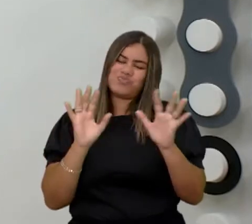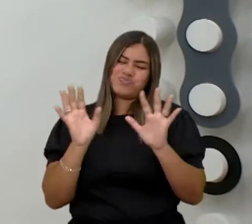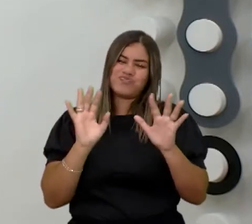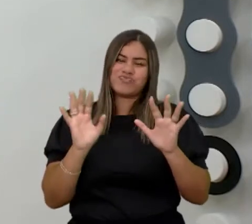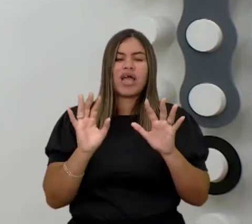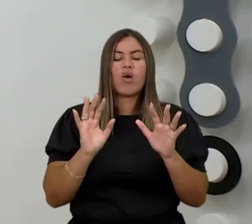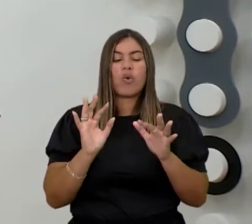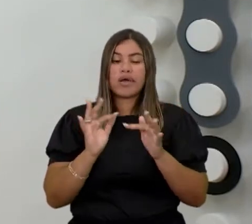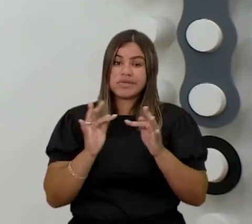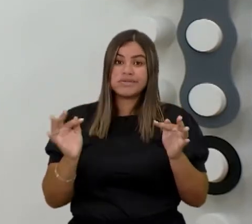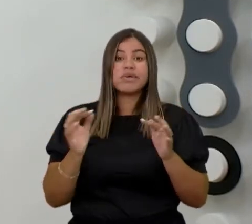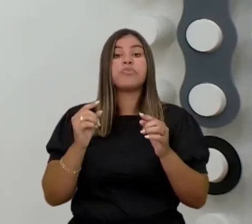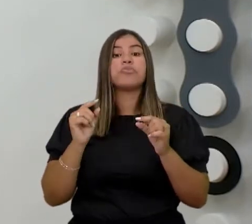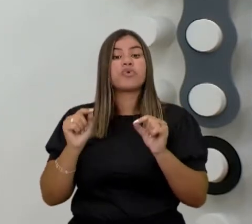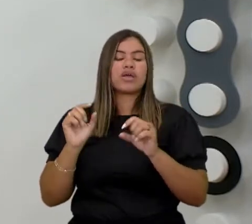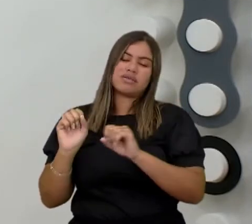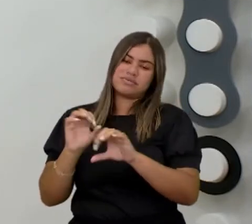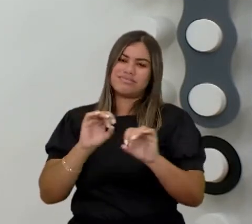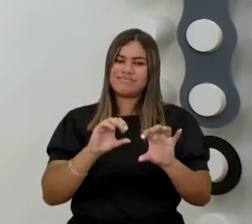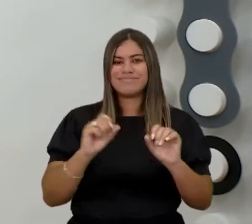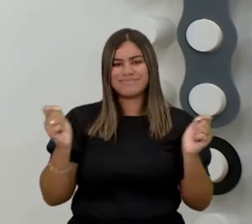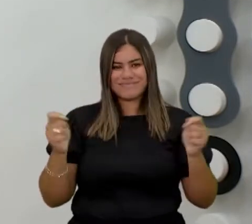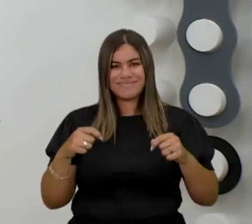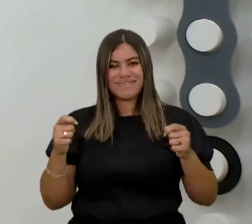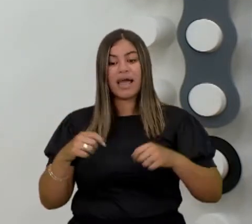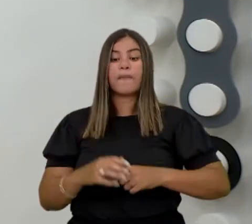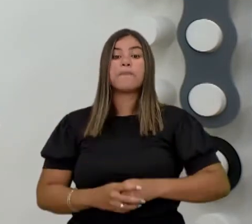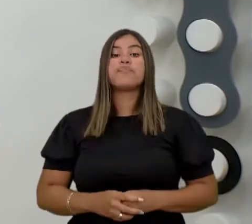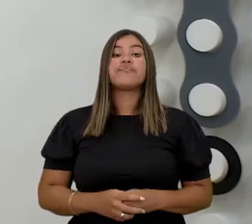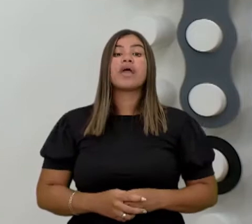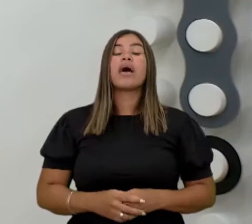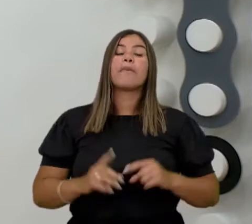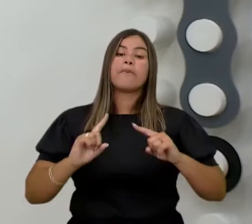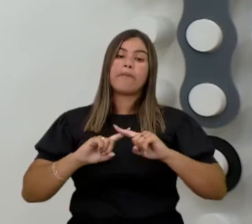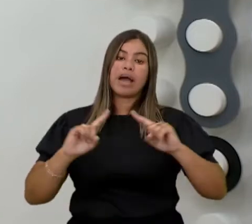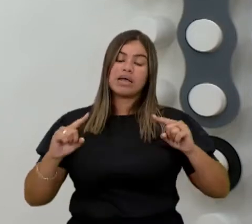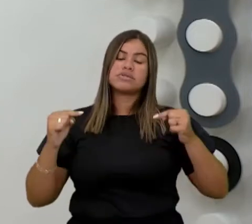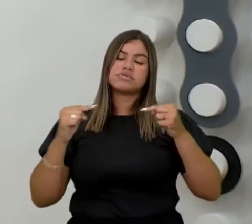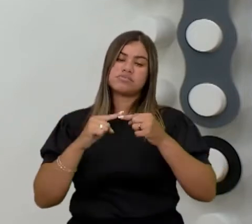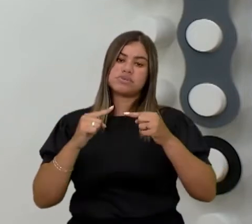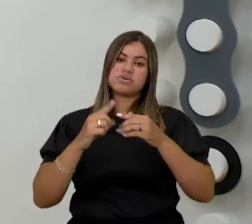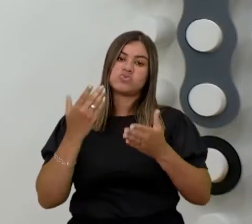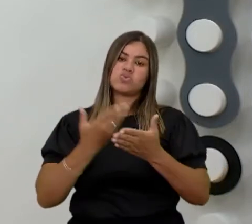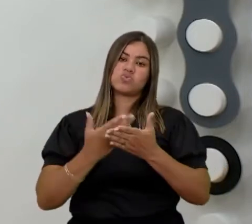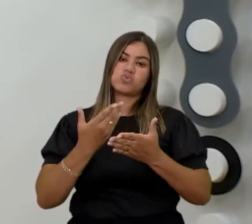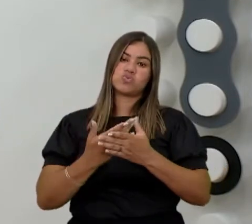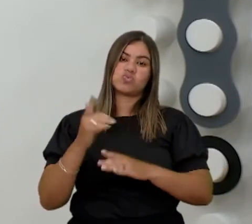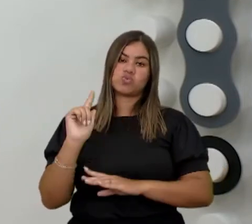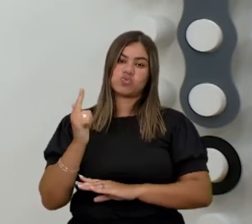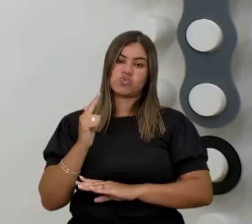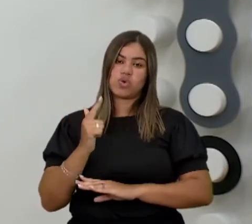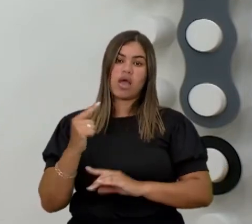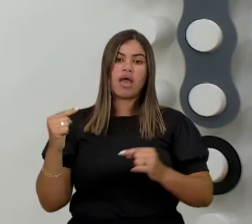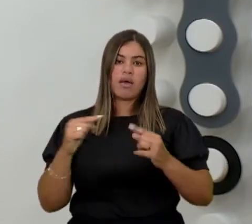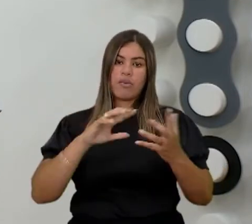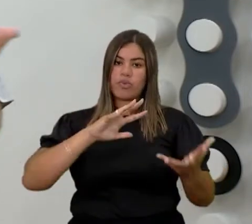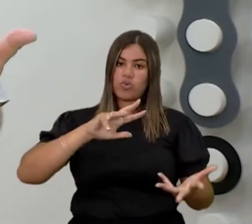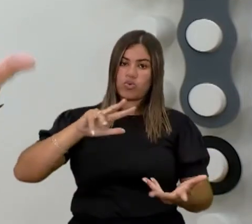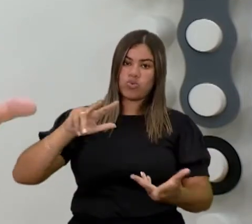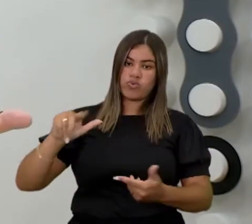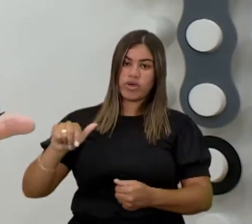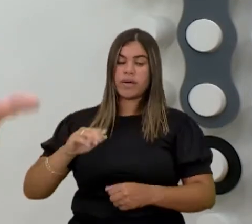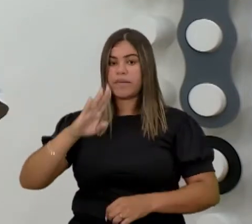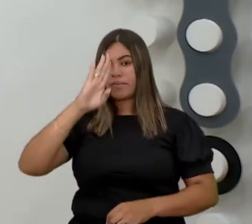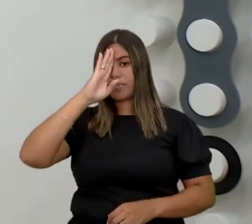para vocês. Mas é isso que a gente acaba retratando nas aulas aí de geografia, quando falamos de universo, né, principalmente